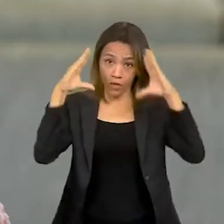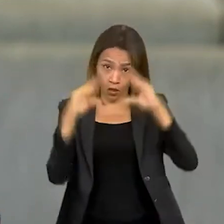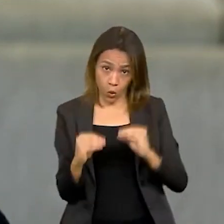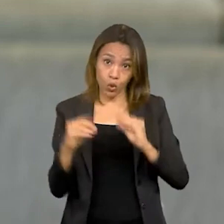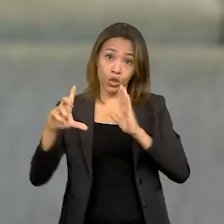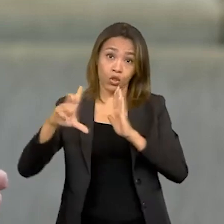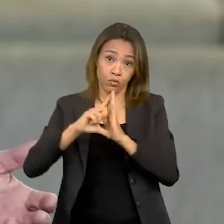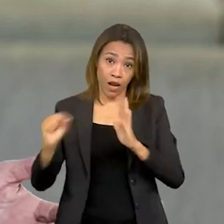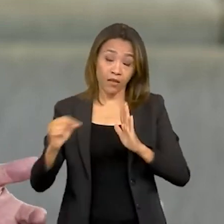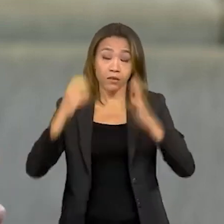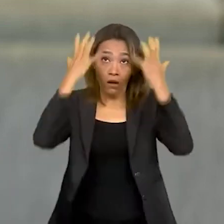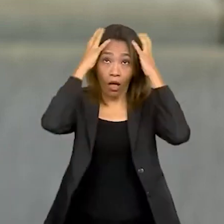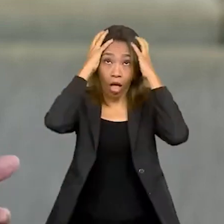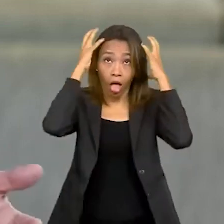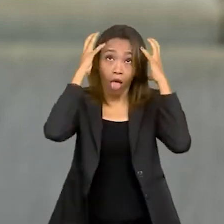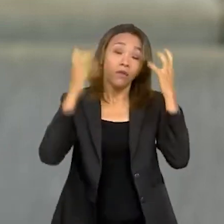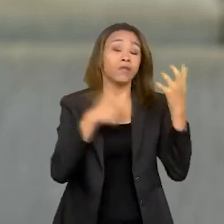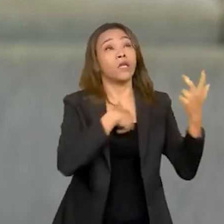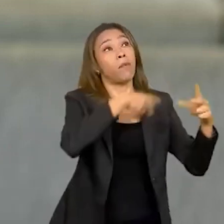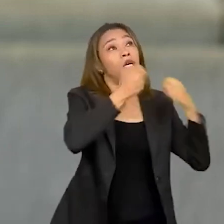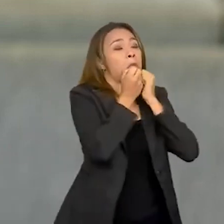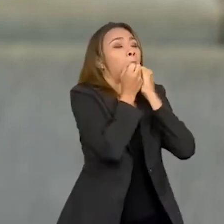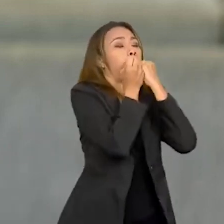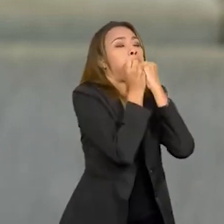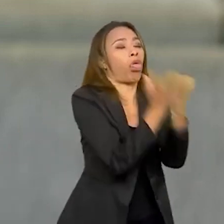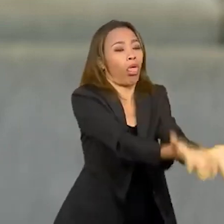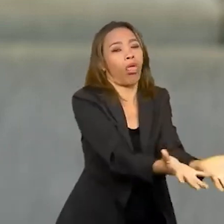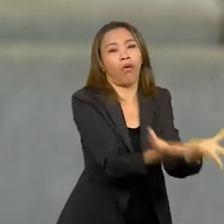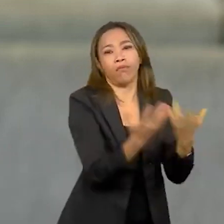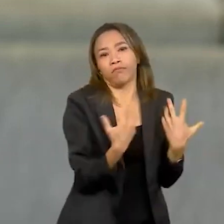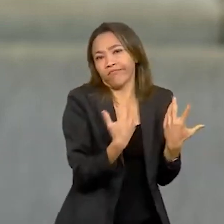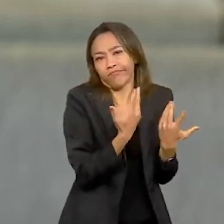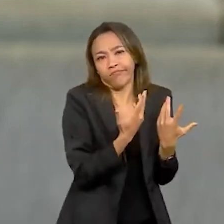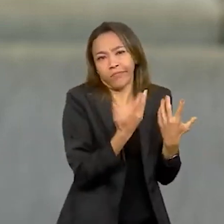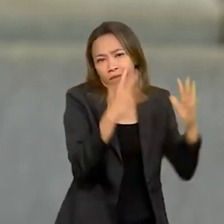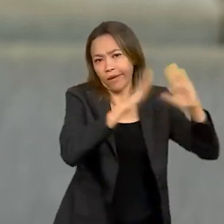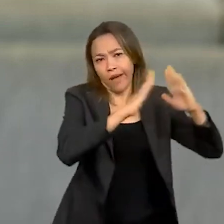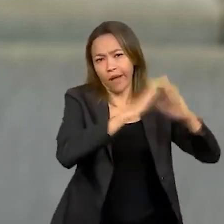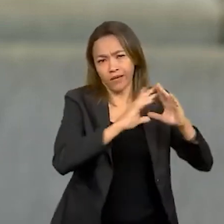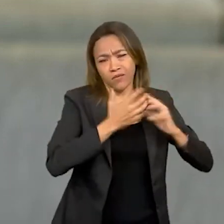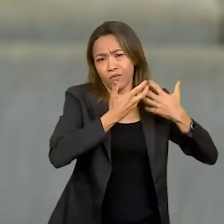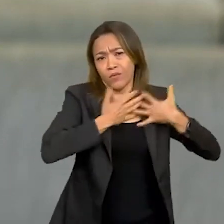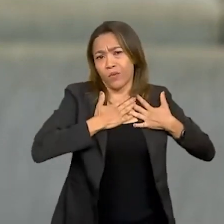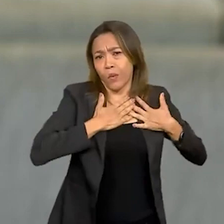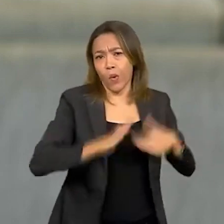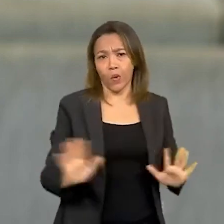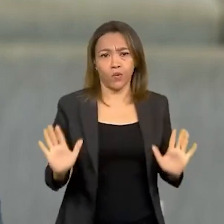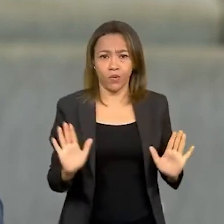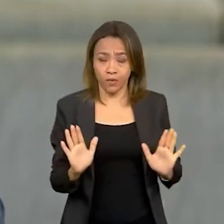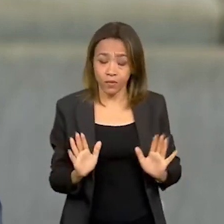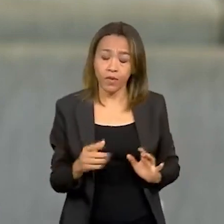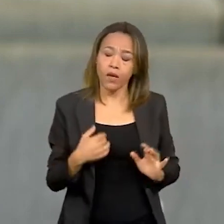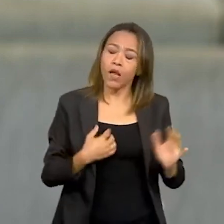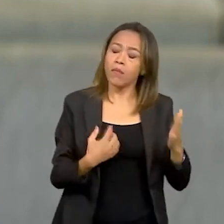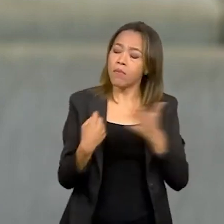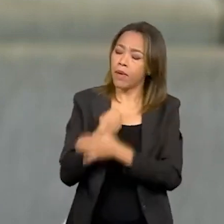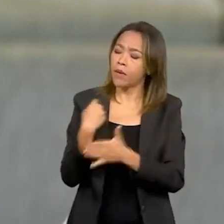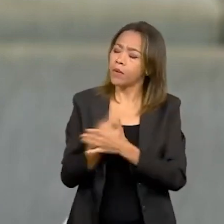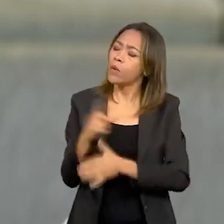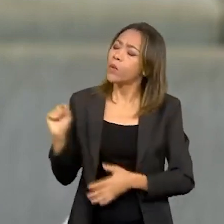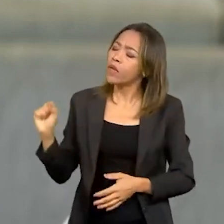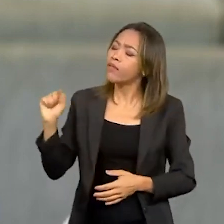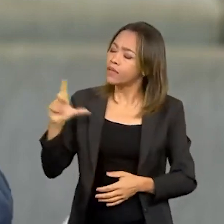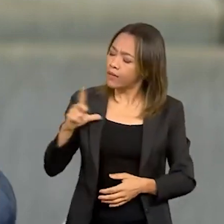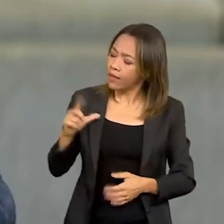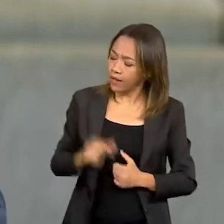trazer para casa e descarregar no travesseiro eu não gosto eu às vezes eu fico queto Ela pergunto o que que você tem o que que você tá pensando sabe